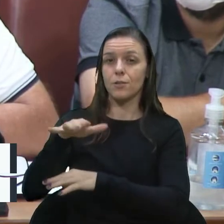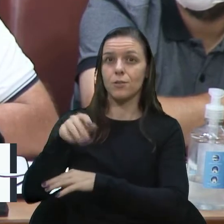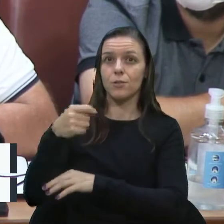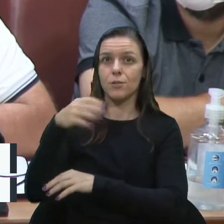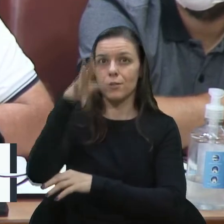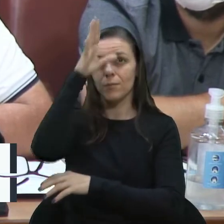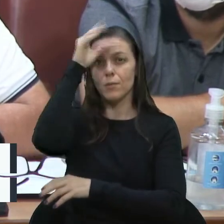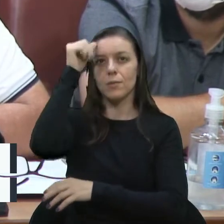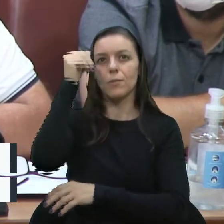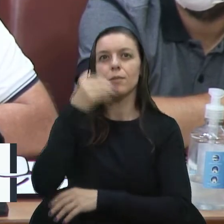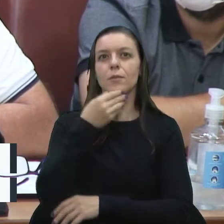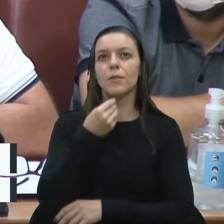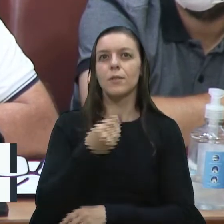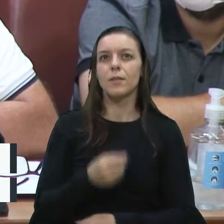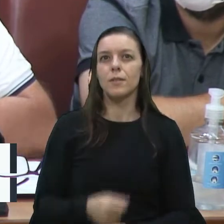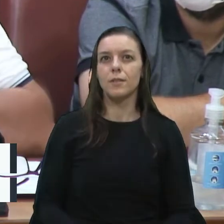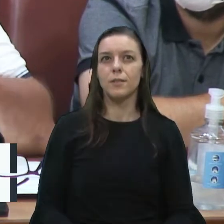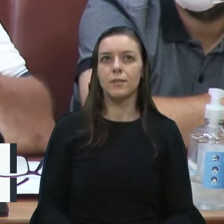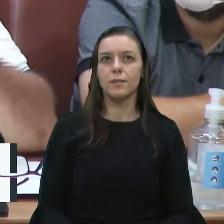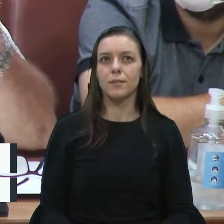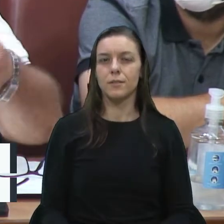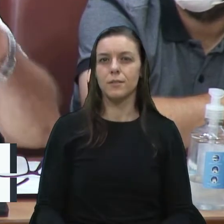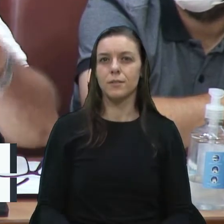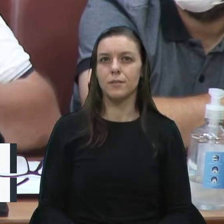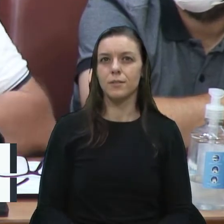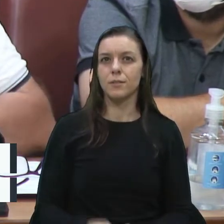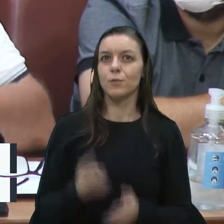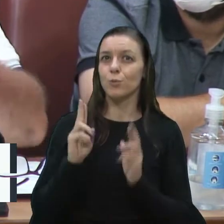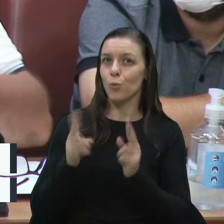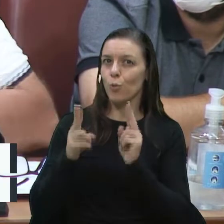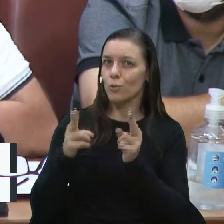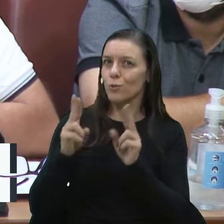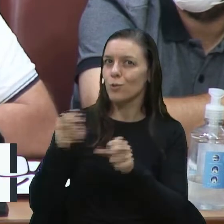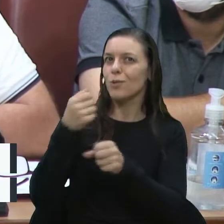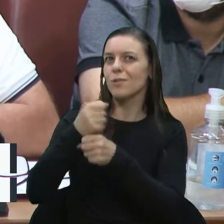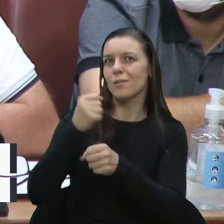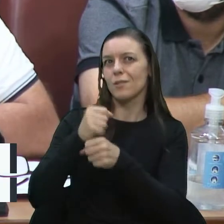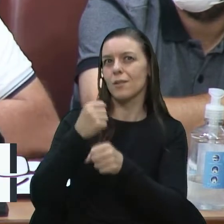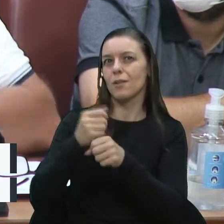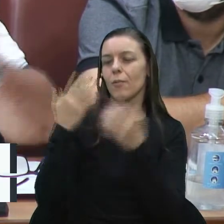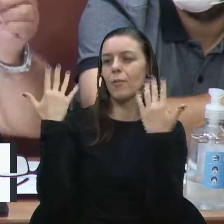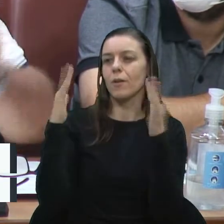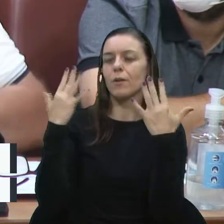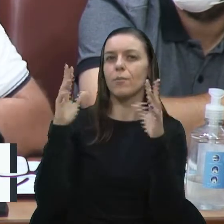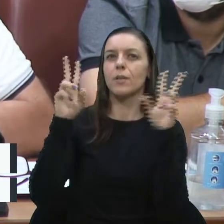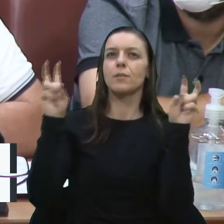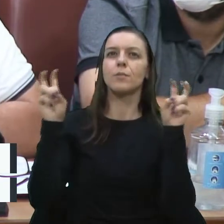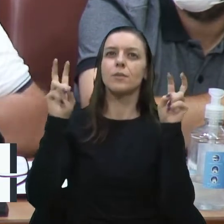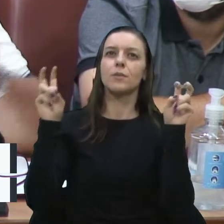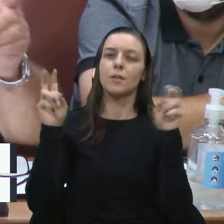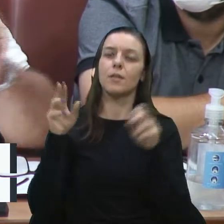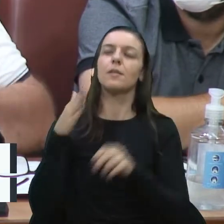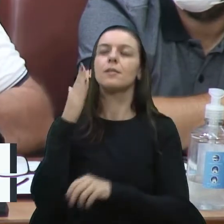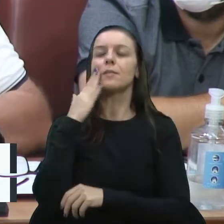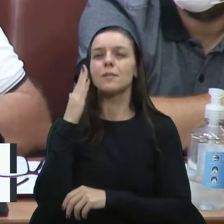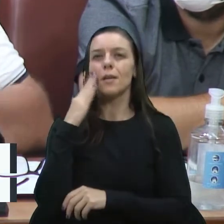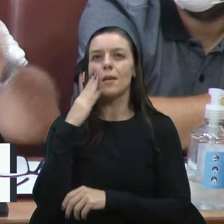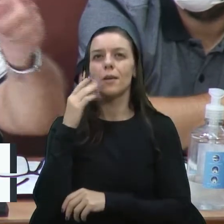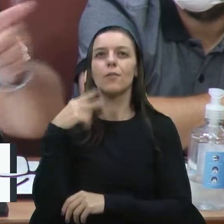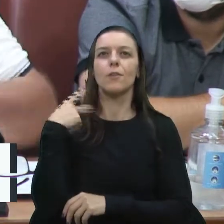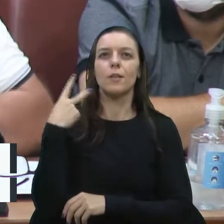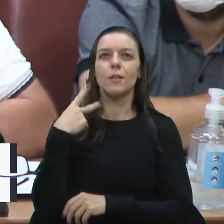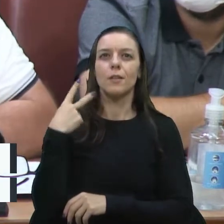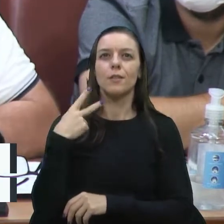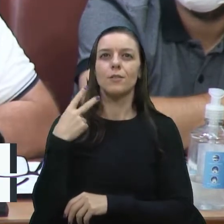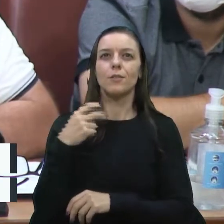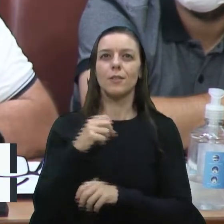prefeito. Então, para nós é importante essas continuação dessas obras. Então, parabéns pelo tema. Eu sei que o vereador Bortomucci tem feito um grande trabalho. Esses